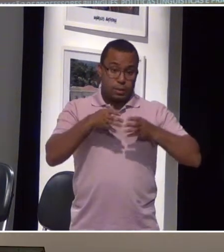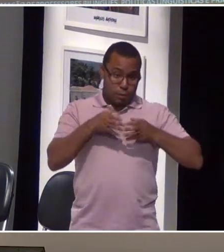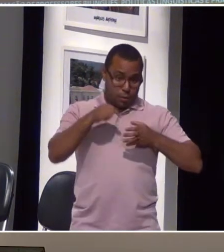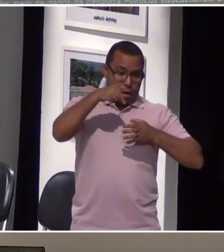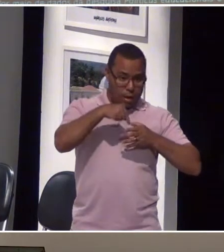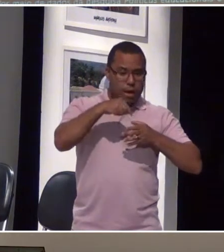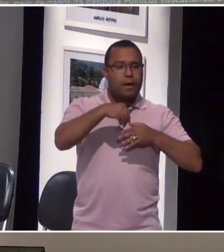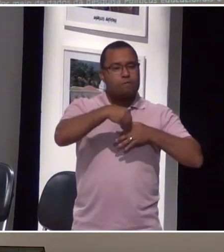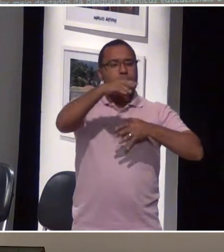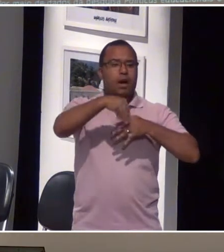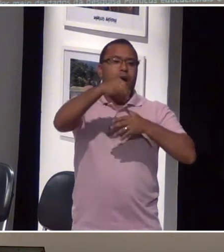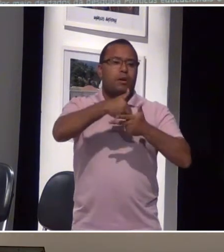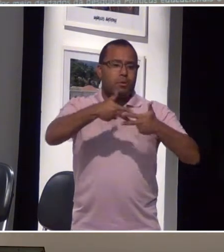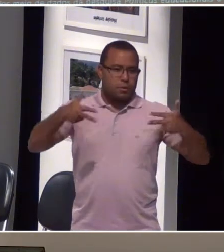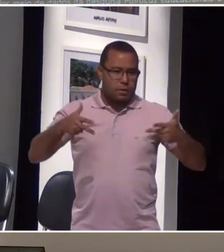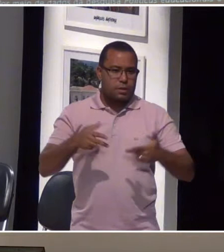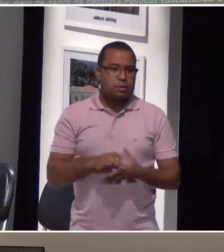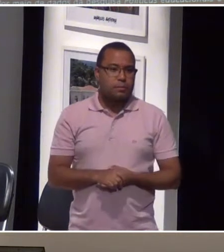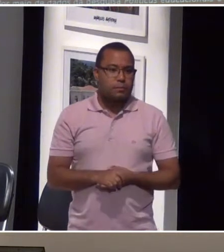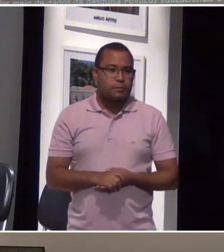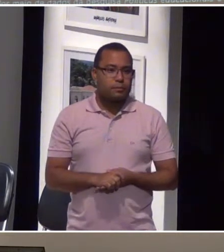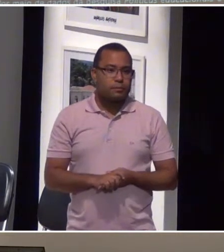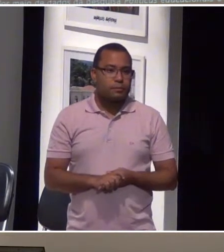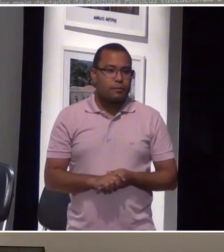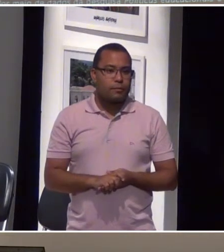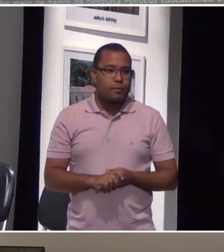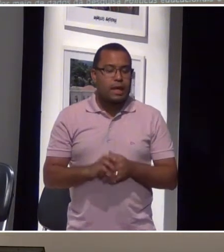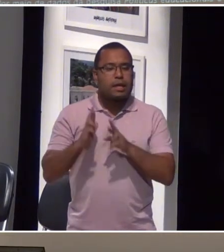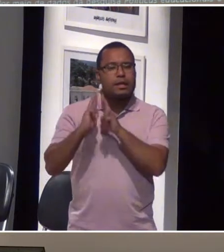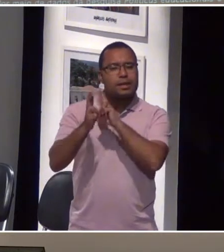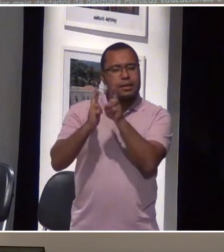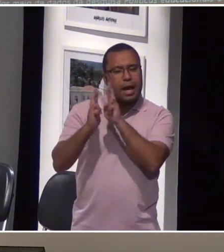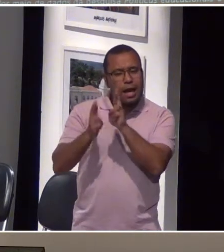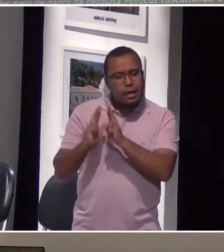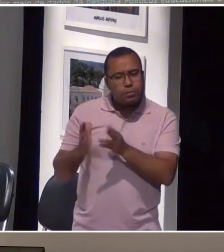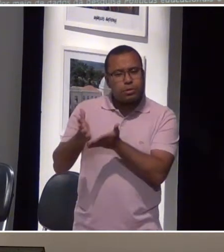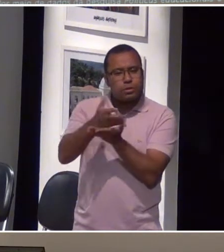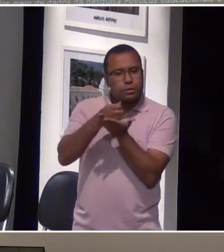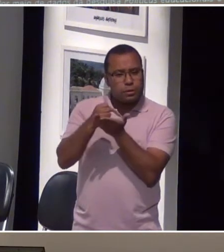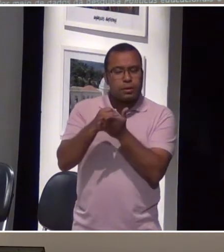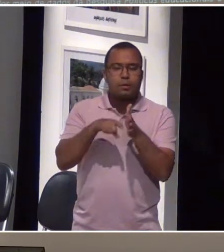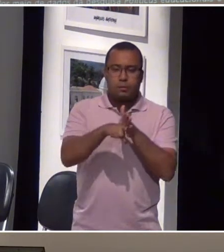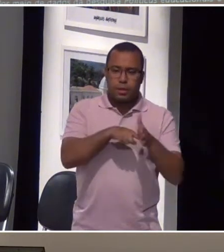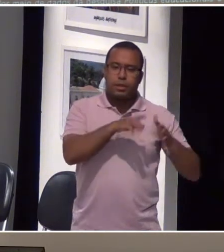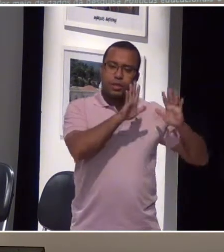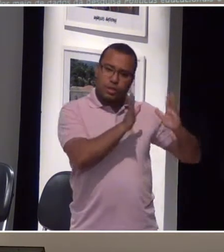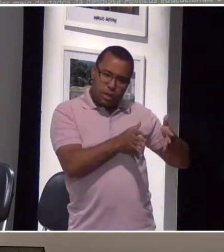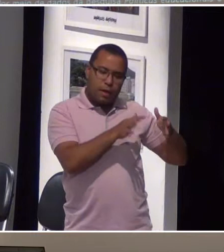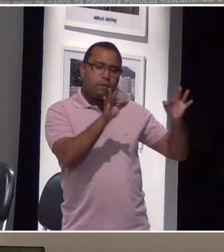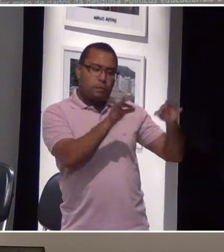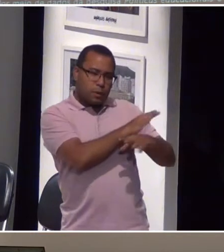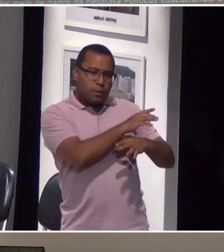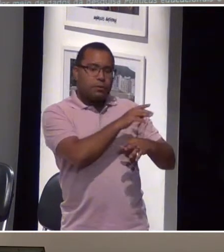posso dizer algumas coisas para vocês. Então, eu peguei dados mais específicos de uma pesquisa que a gente encerrou já faz algum